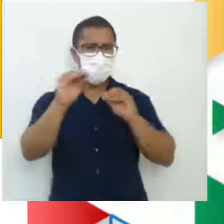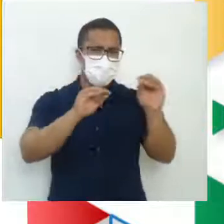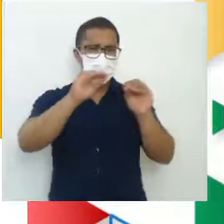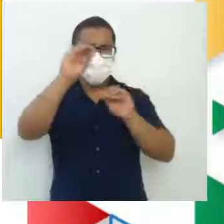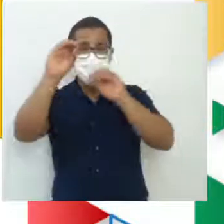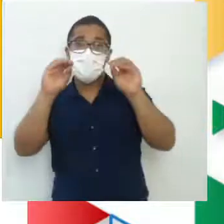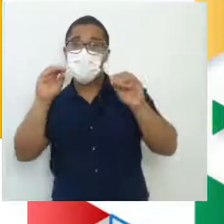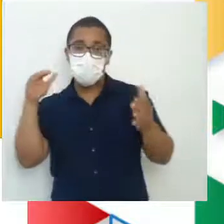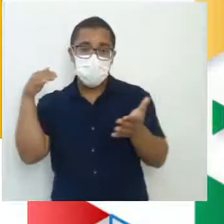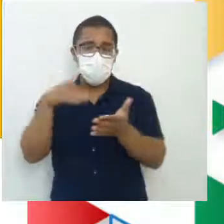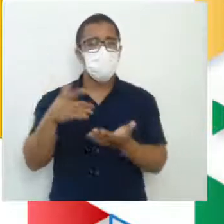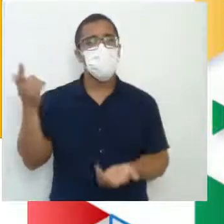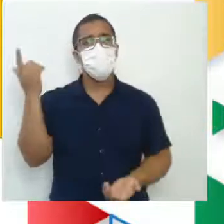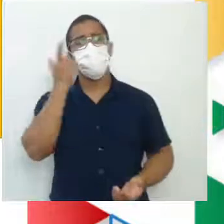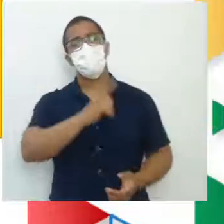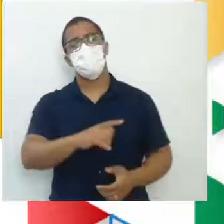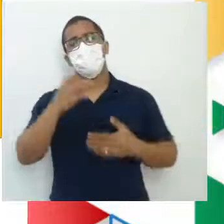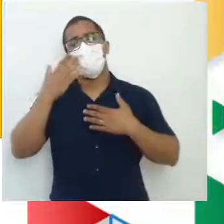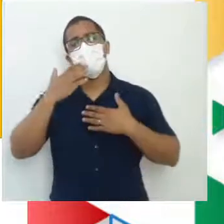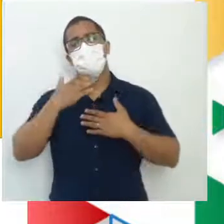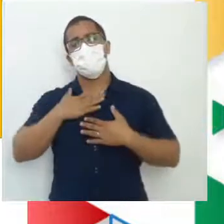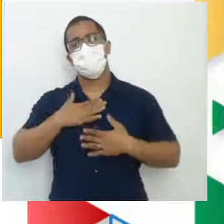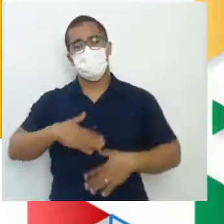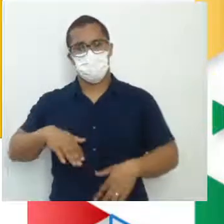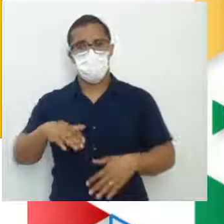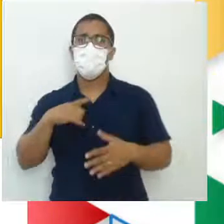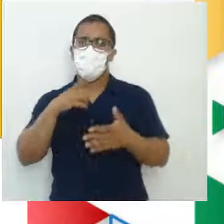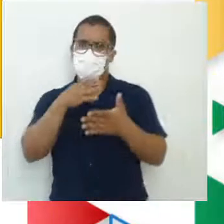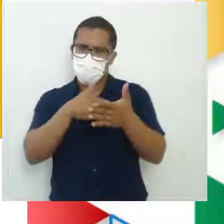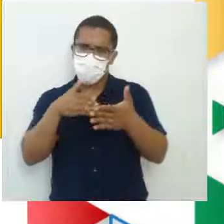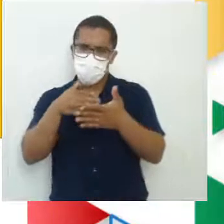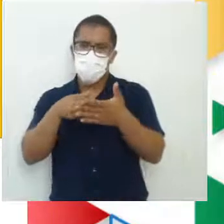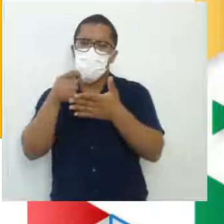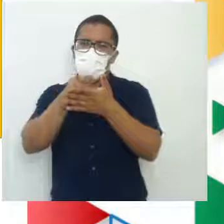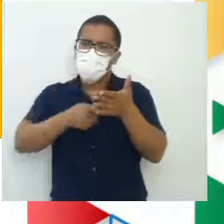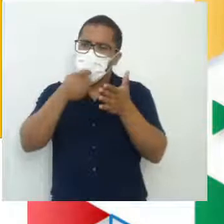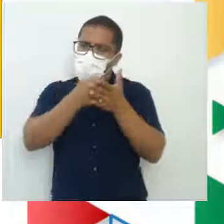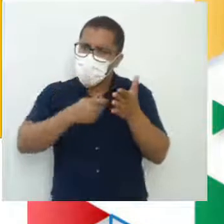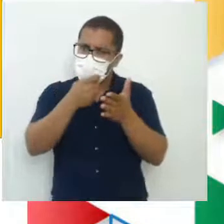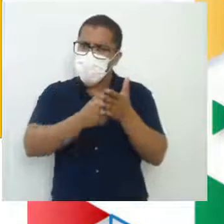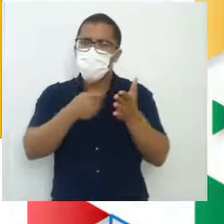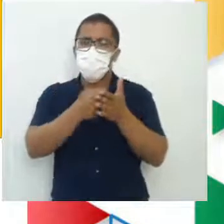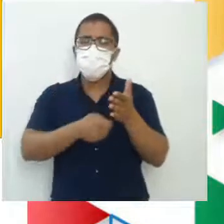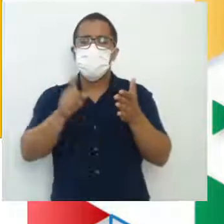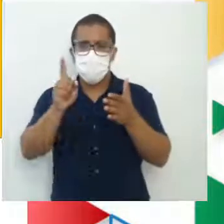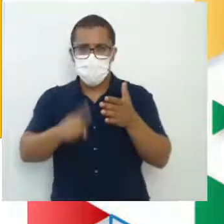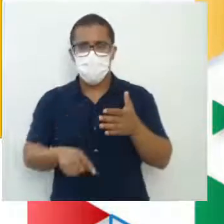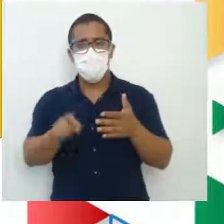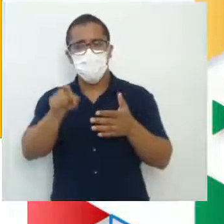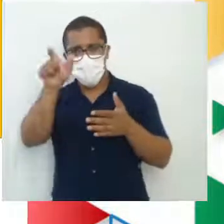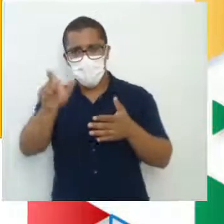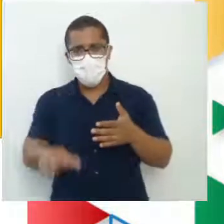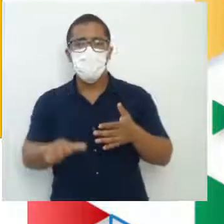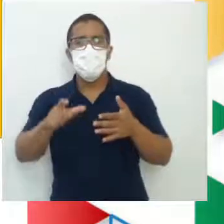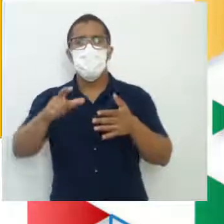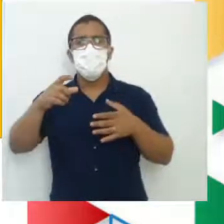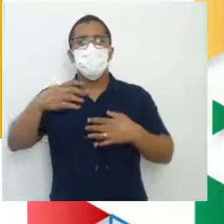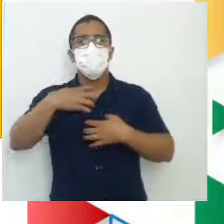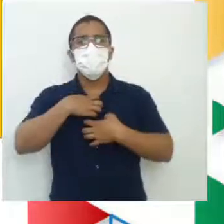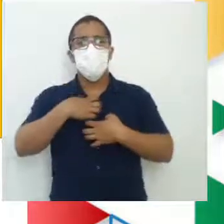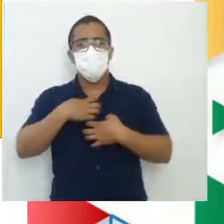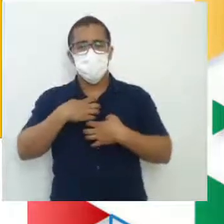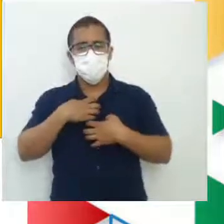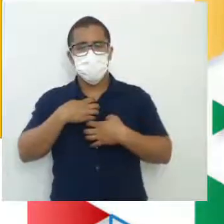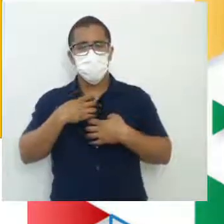certo? As lutas buscaram justamente o quê? Efetivar mais ainda a ideia da